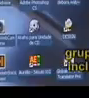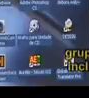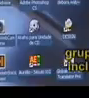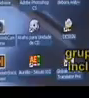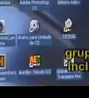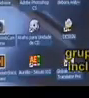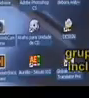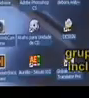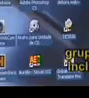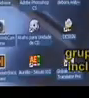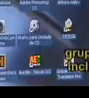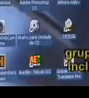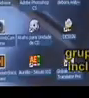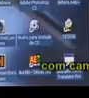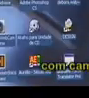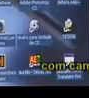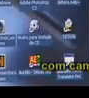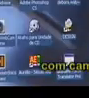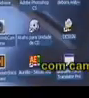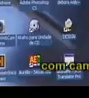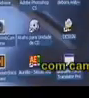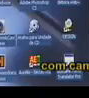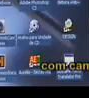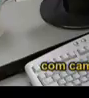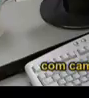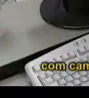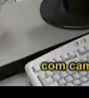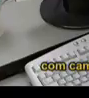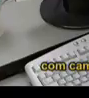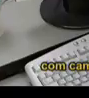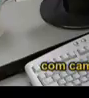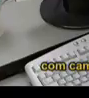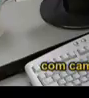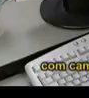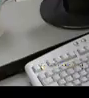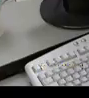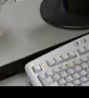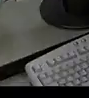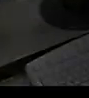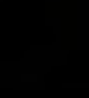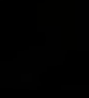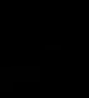étnicos oprimidos, incluso grupos indígenas, con camponeses, con operários também, não?